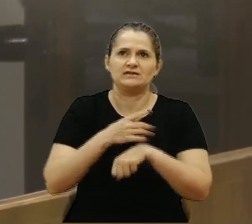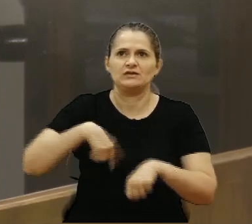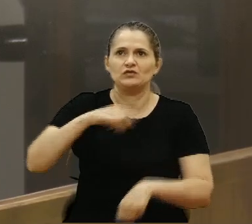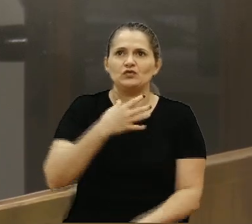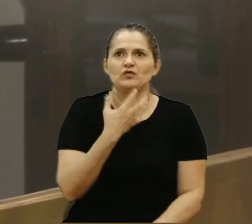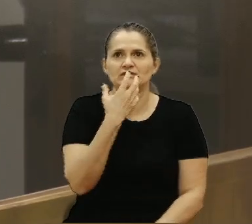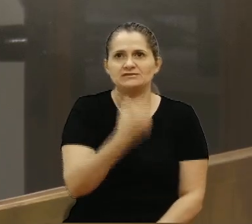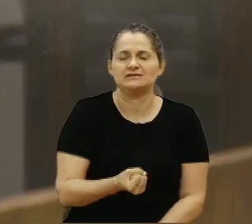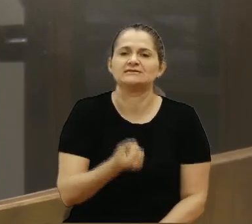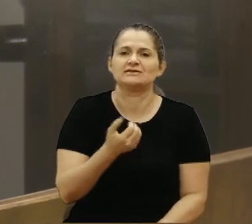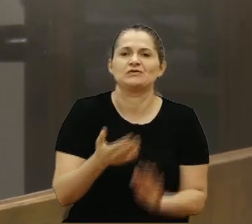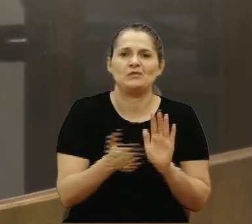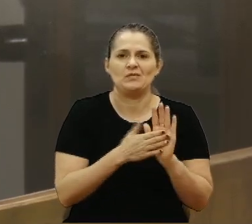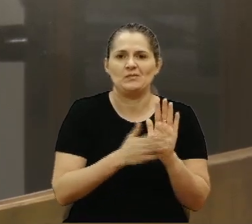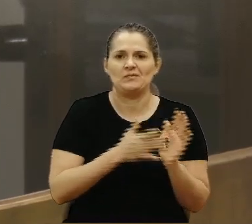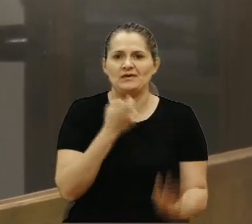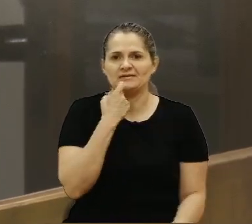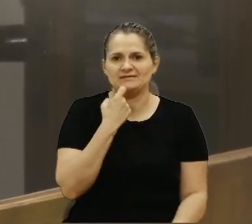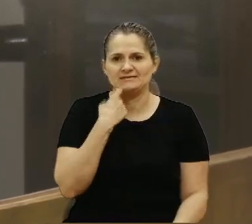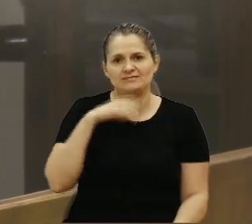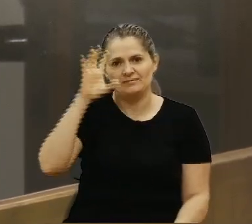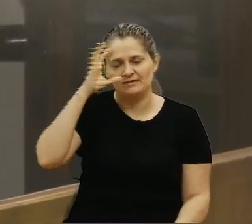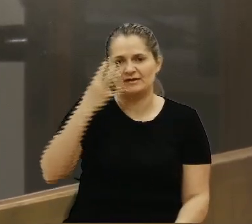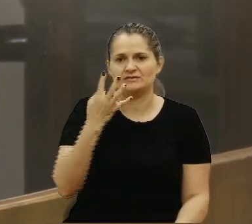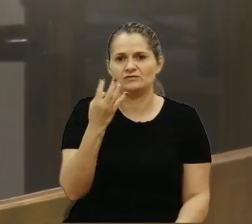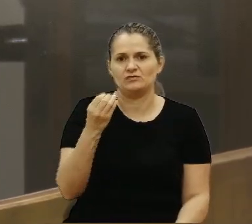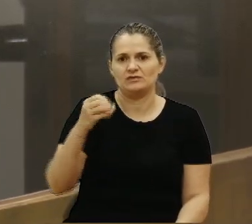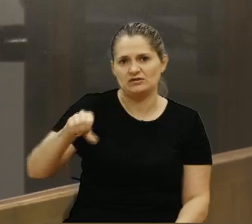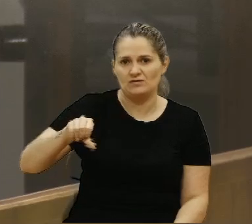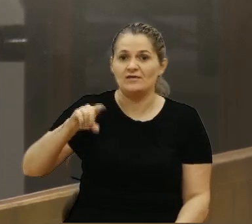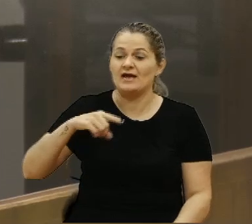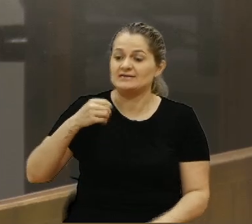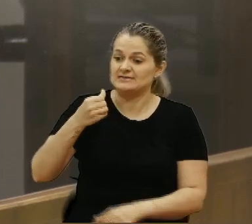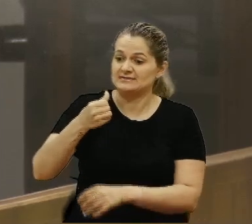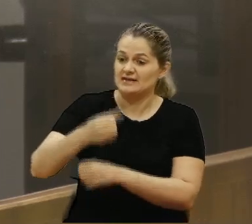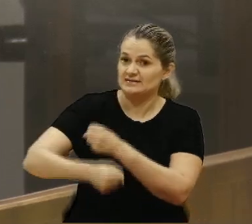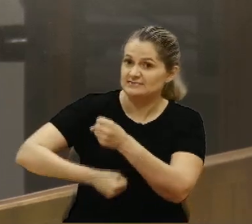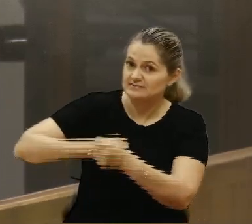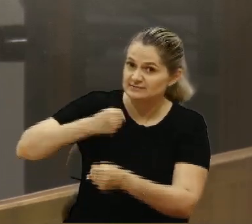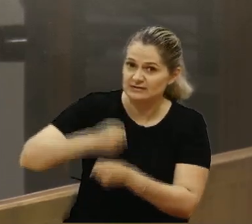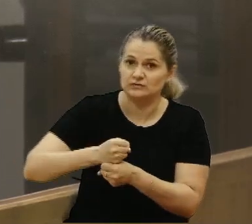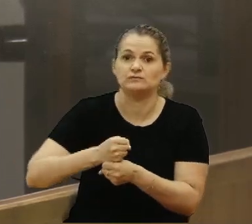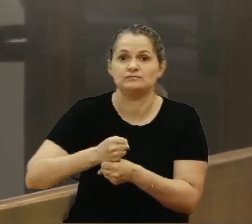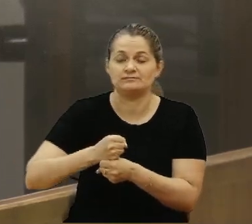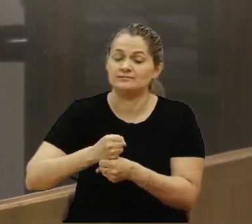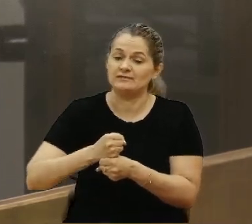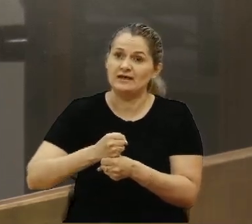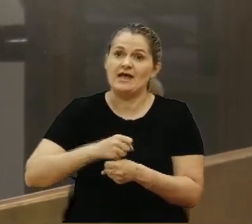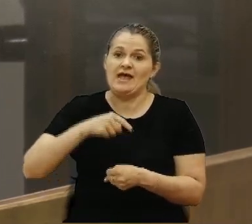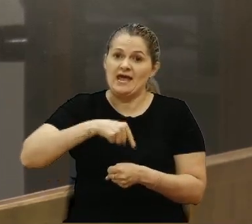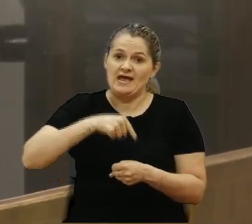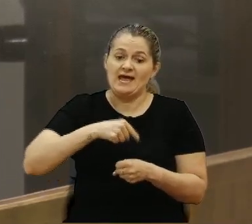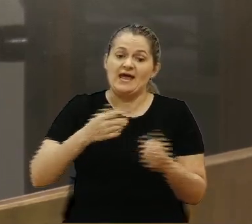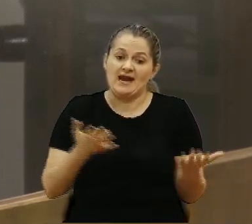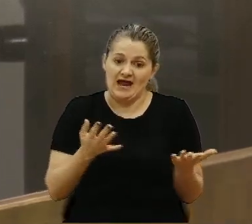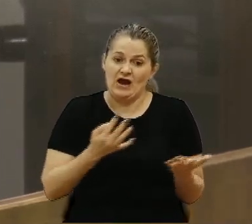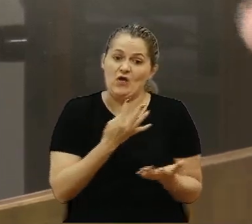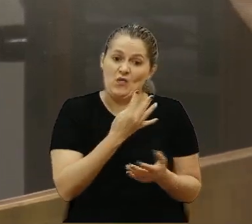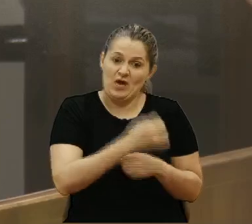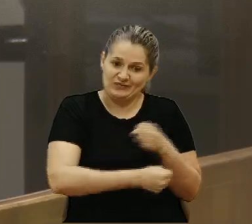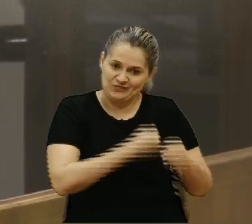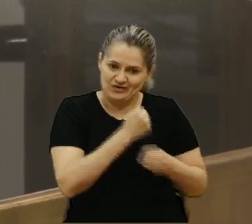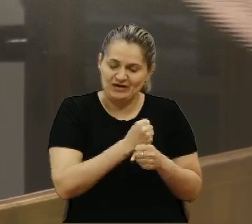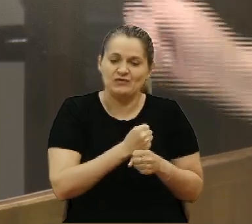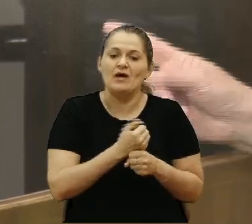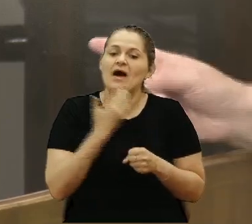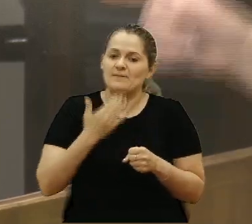proposta sexta-feira para resolver a 409 em 6 anos. Era para ser agora e em 4. Nós